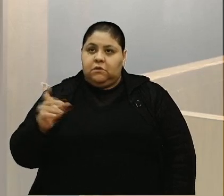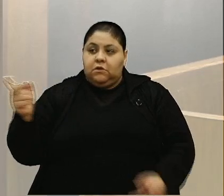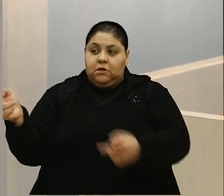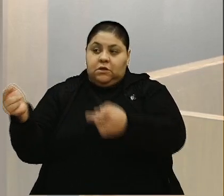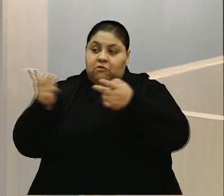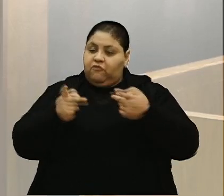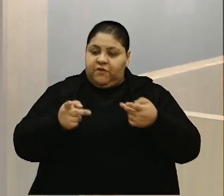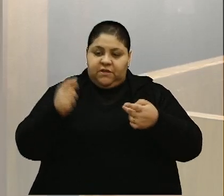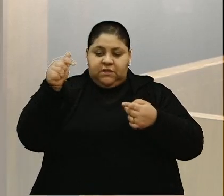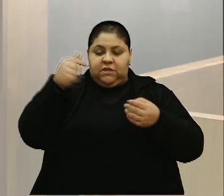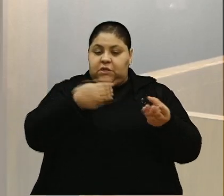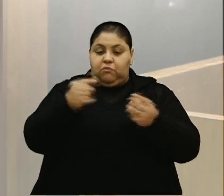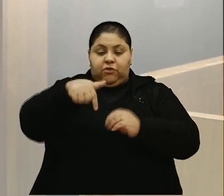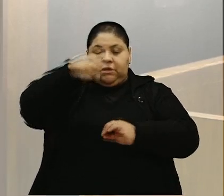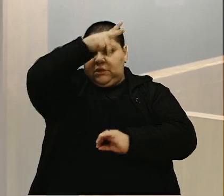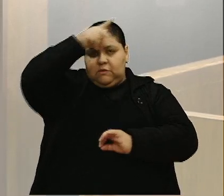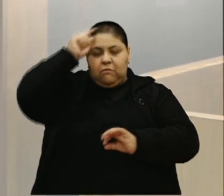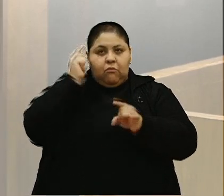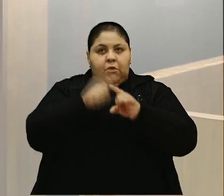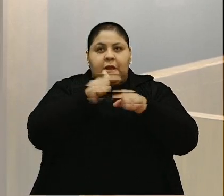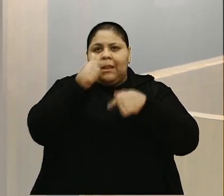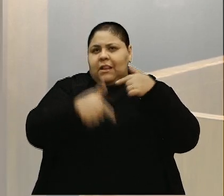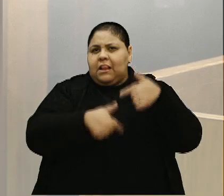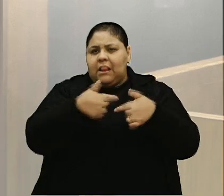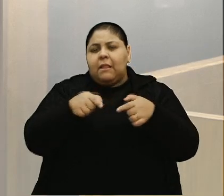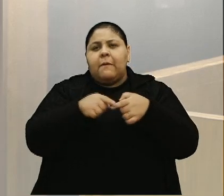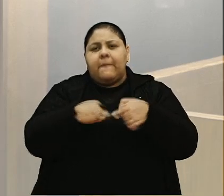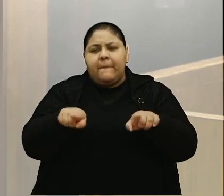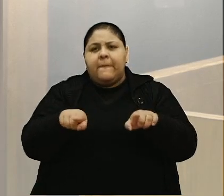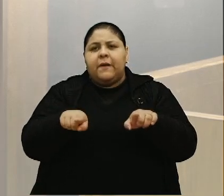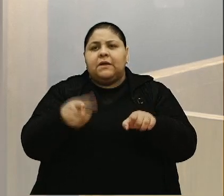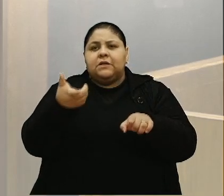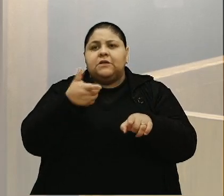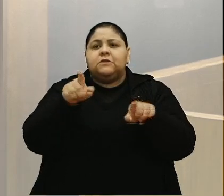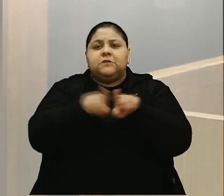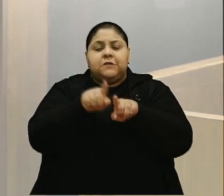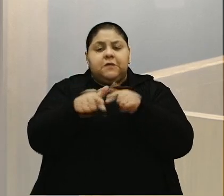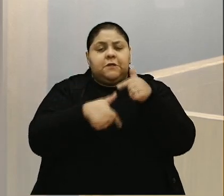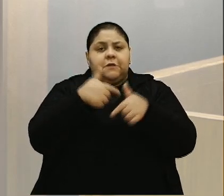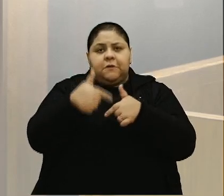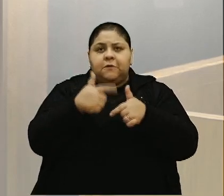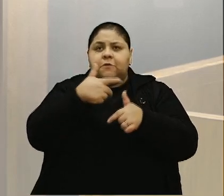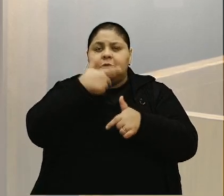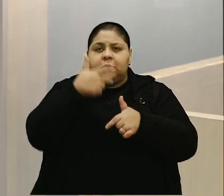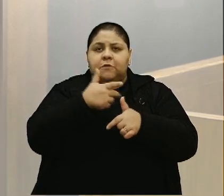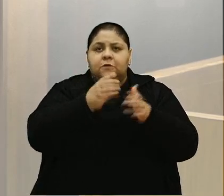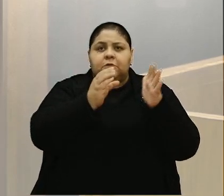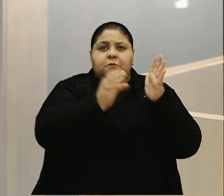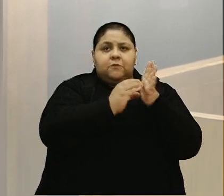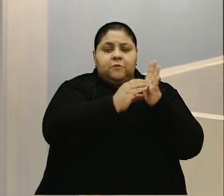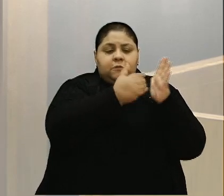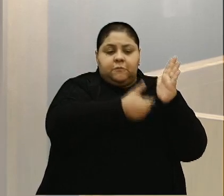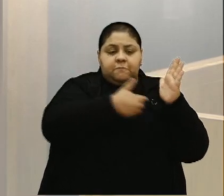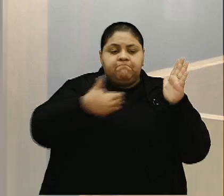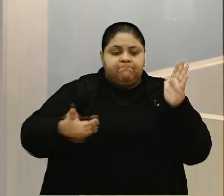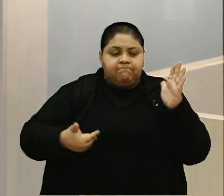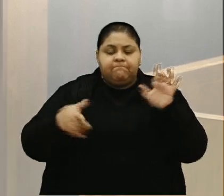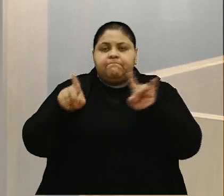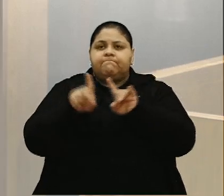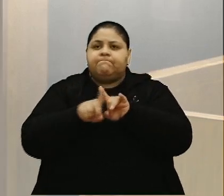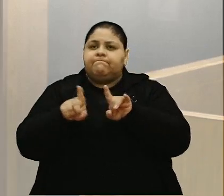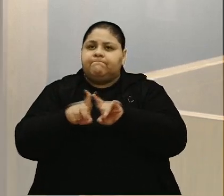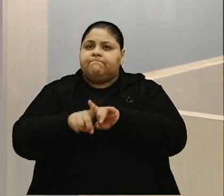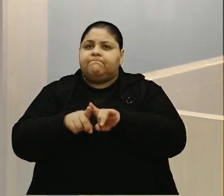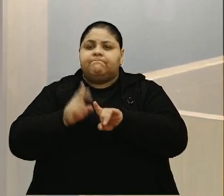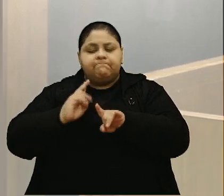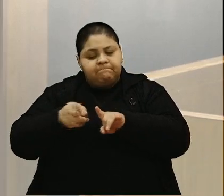tem muitos trabalhos, mas também queremos ressaltar o trabalho dos nossos servidores públicos que também não